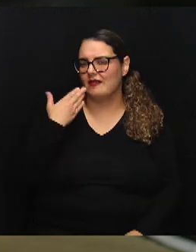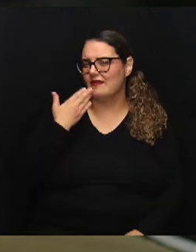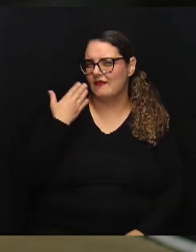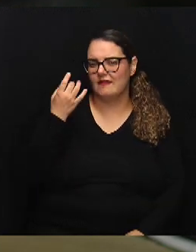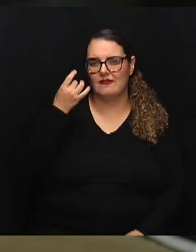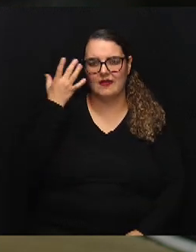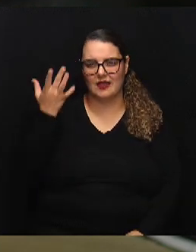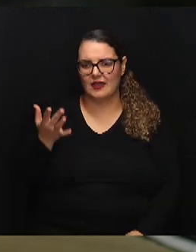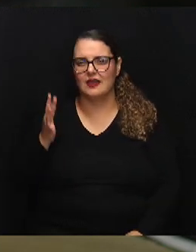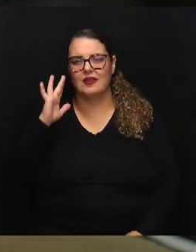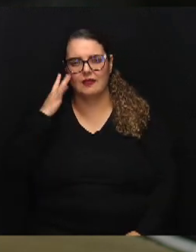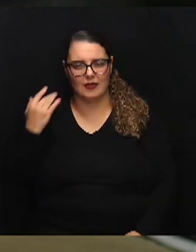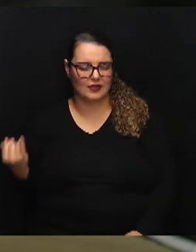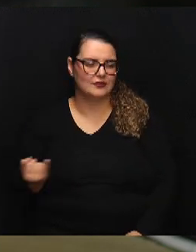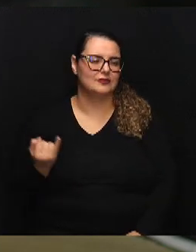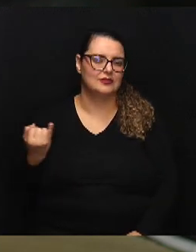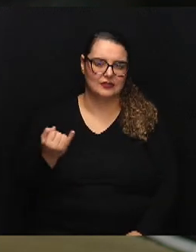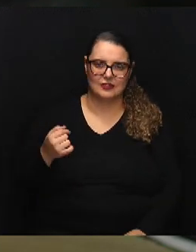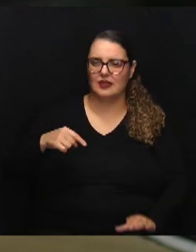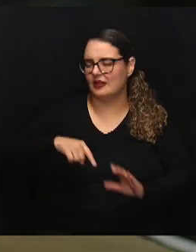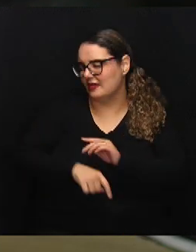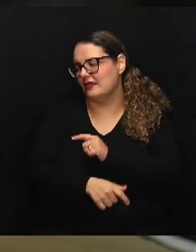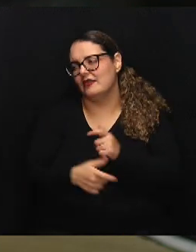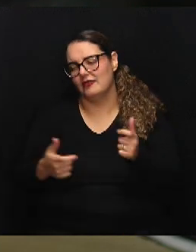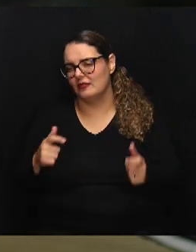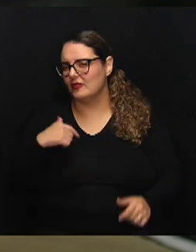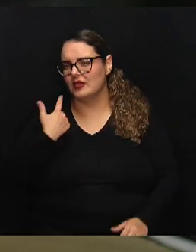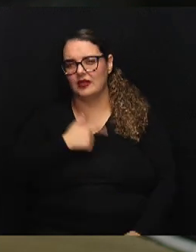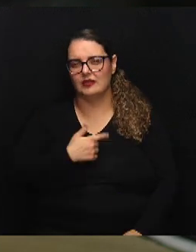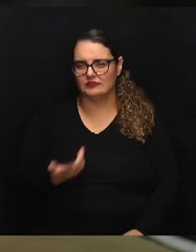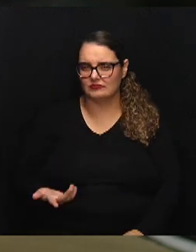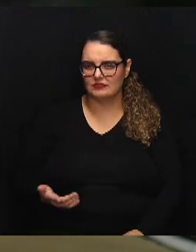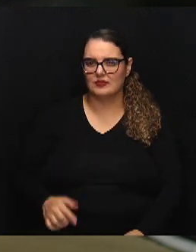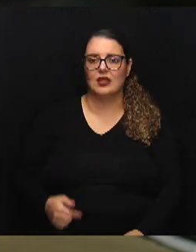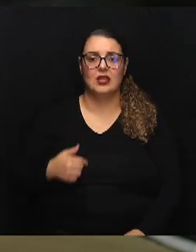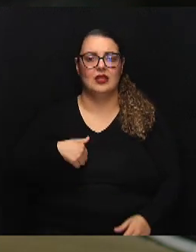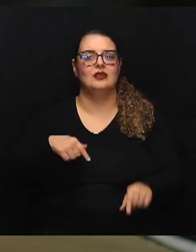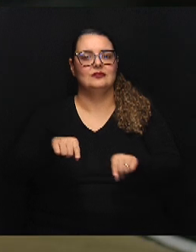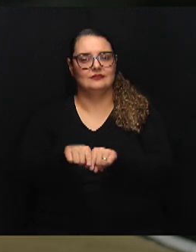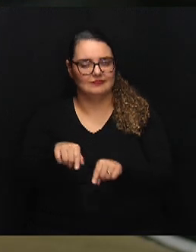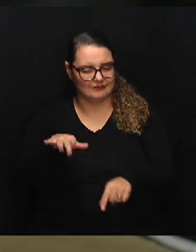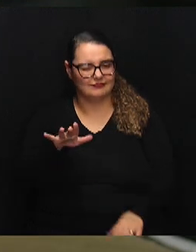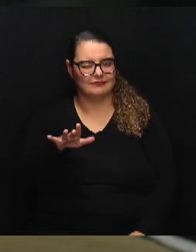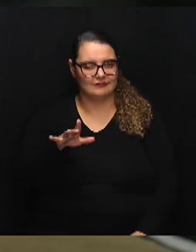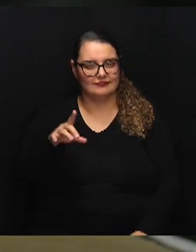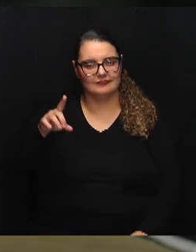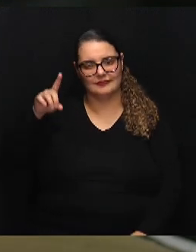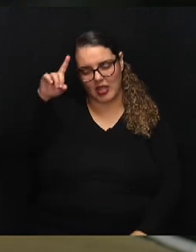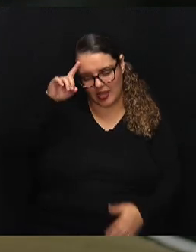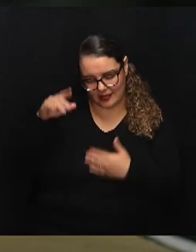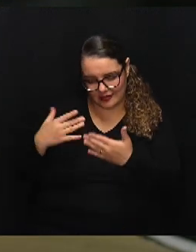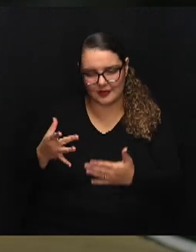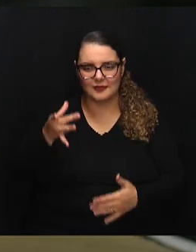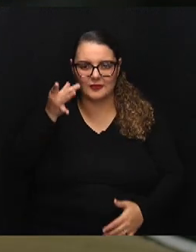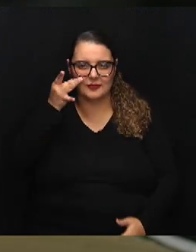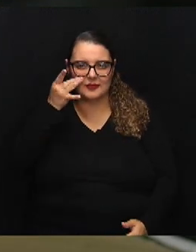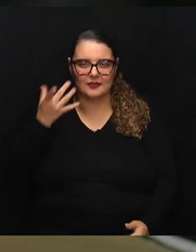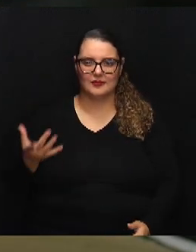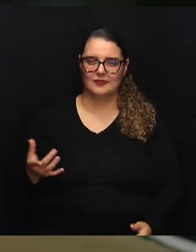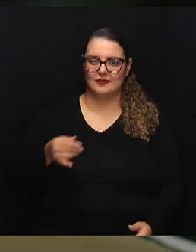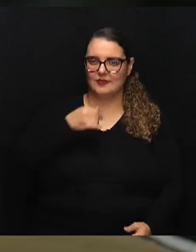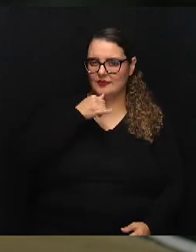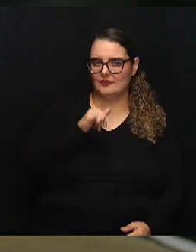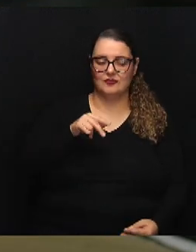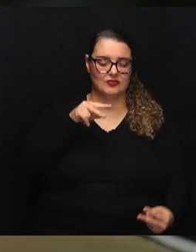acho bem interessante, né? É um avanço pra gente. Só que eu também prefiro mais o negócio presencial. Você tem energia, você tem olho